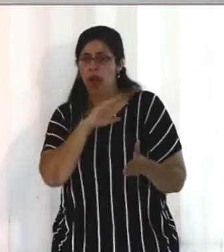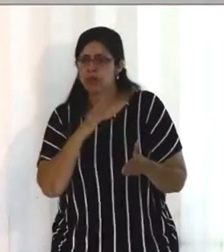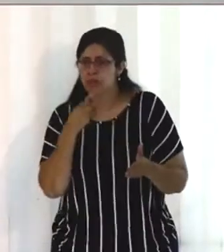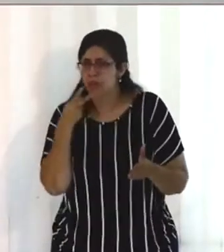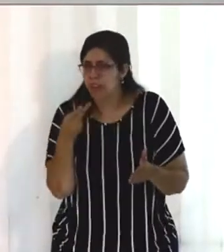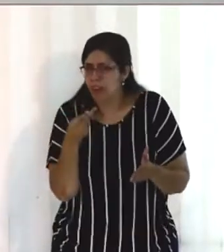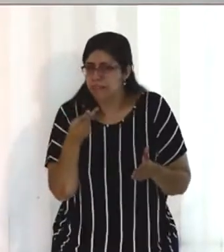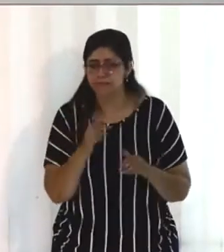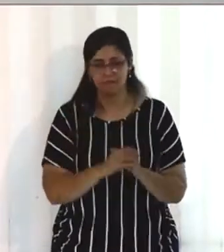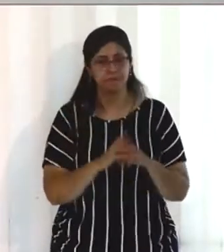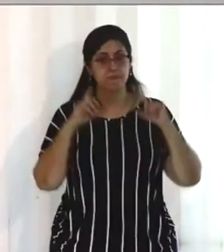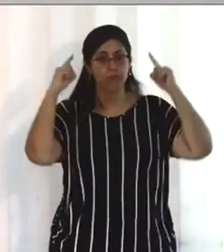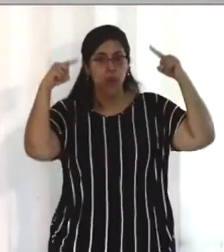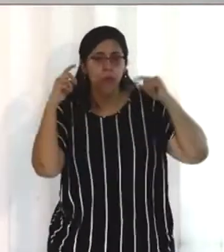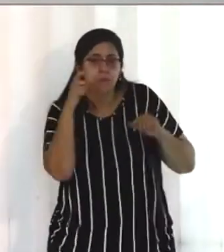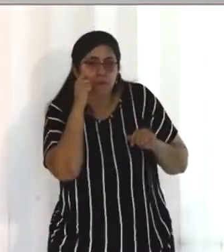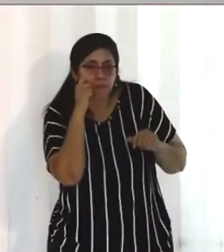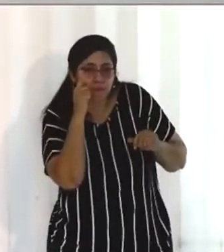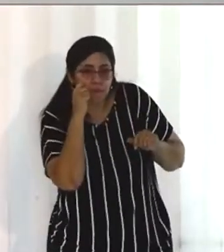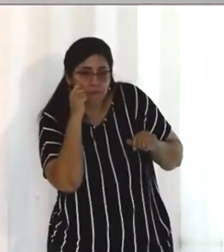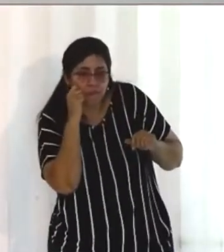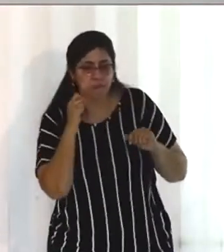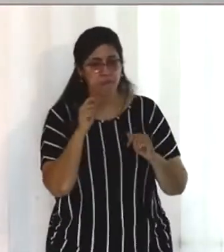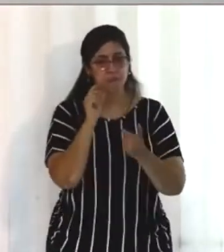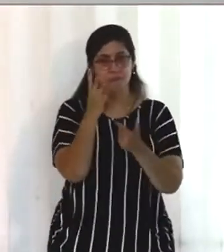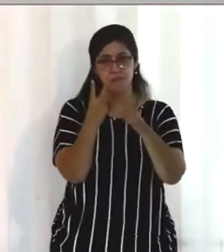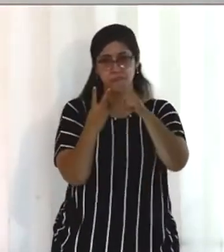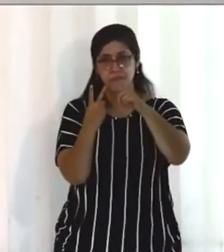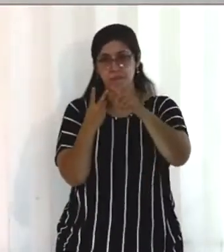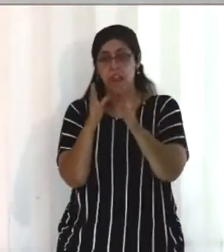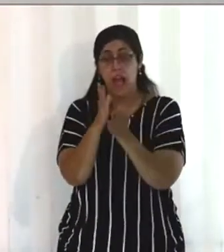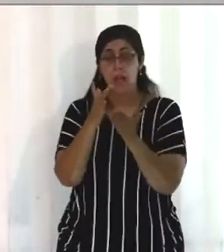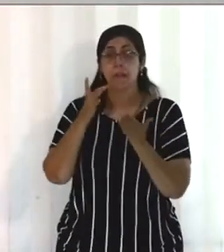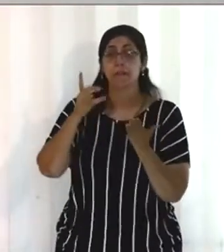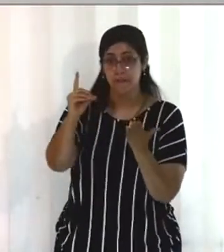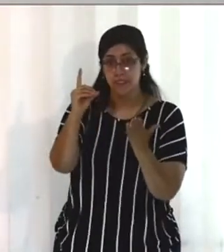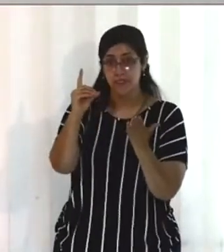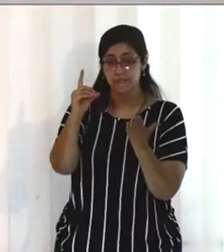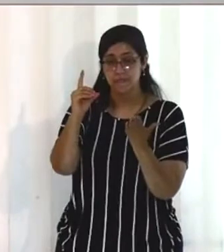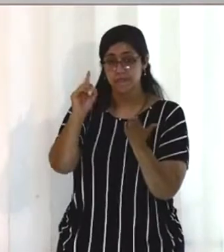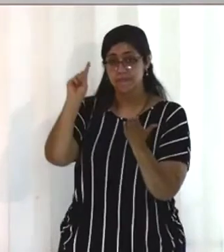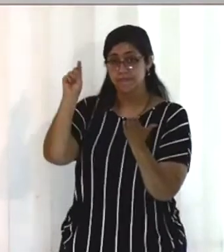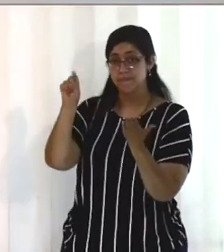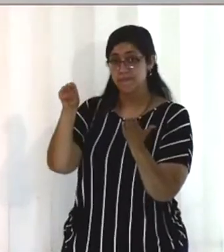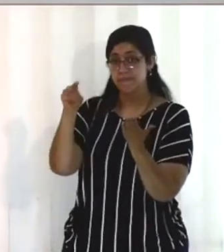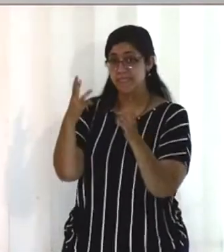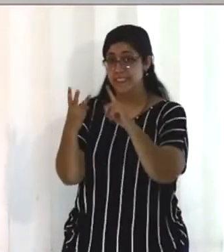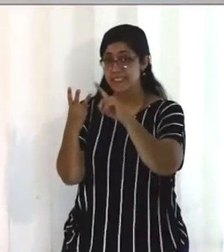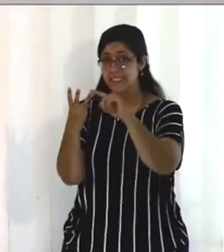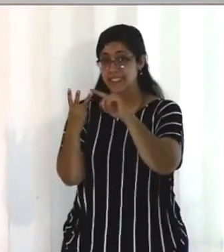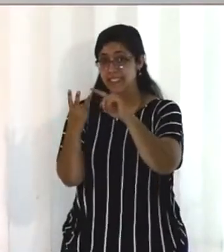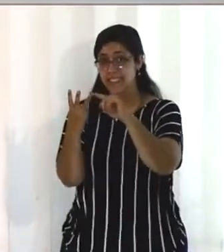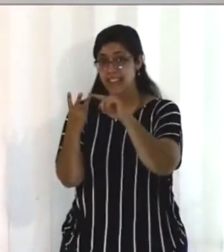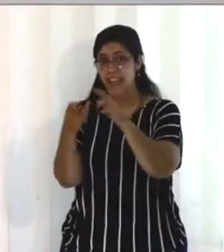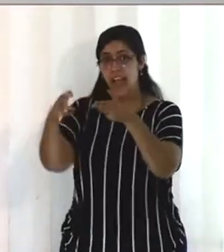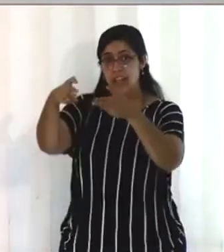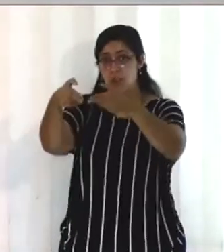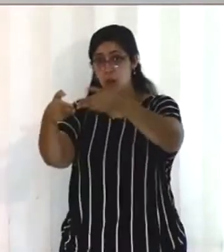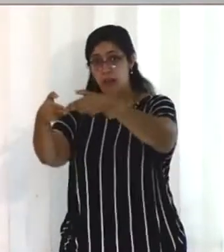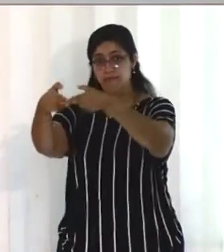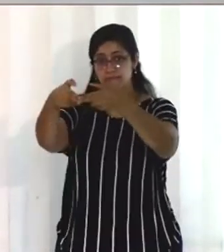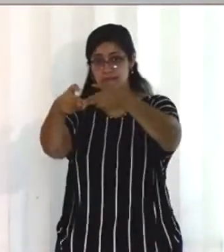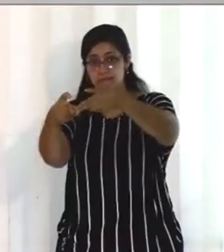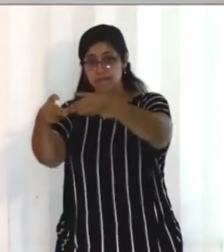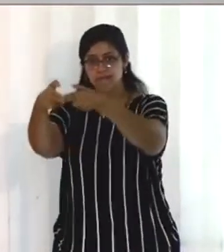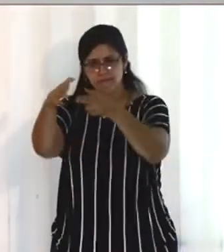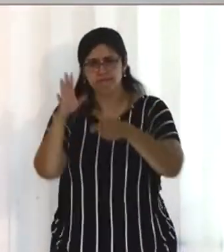uma ovelhinha, uma Bíblia e no outro canto, uma arca. Você também sabe como fazer a